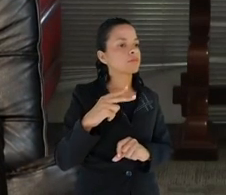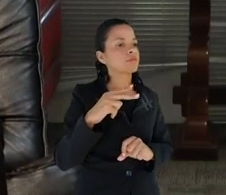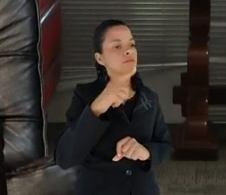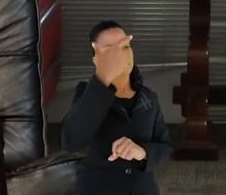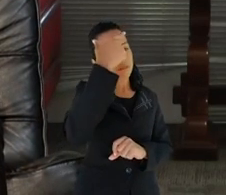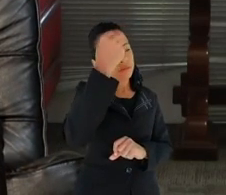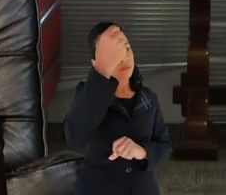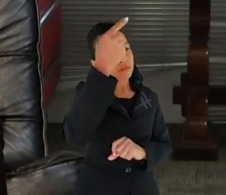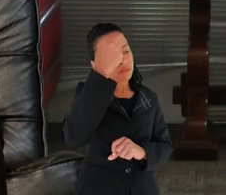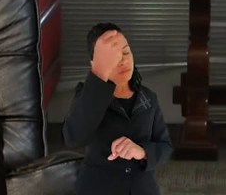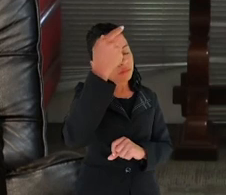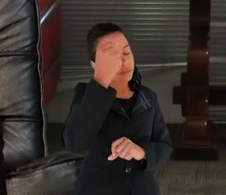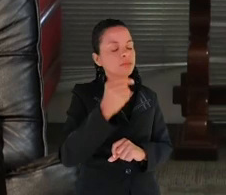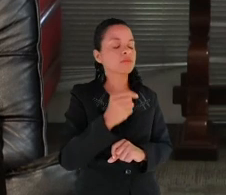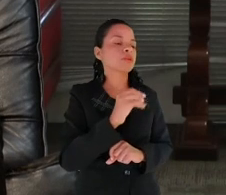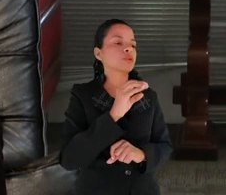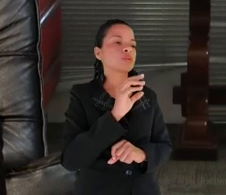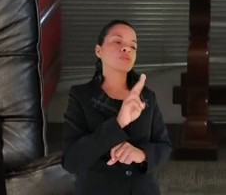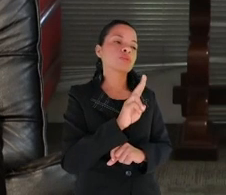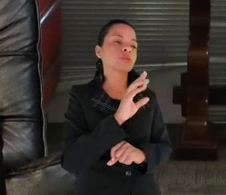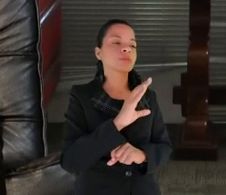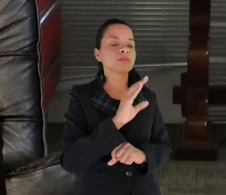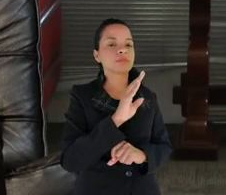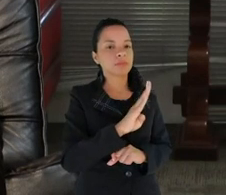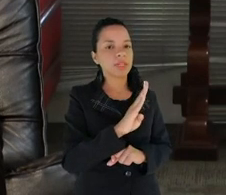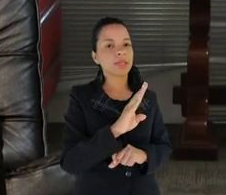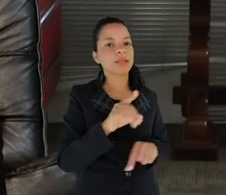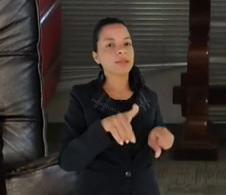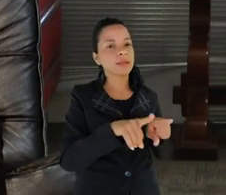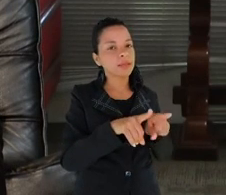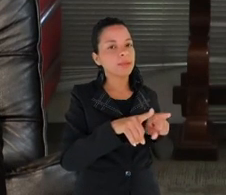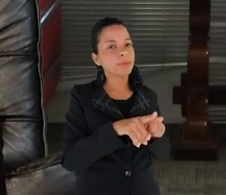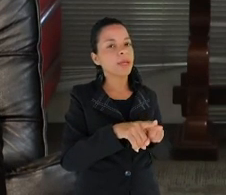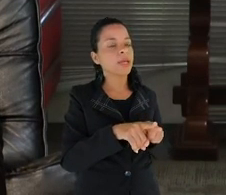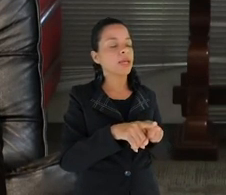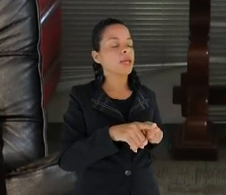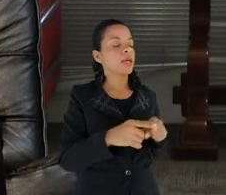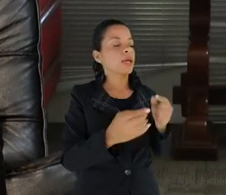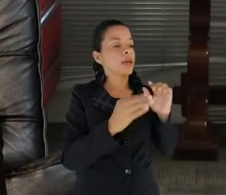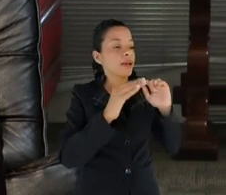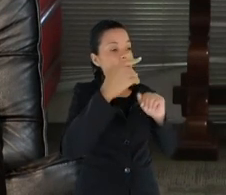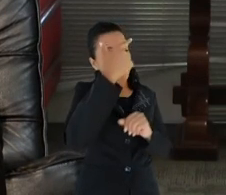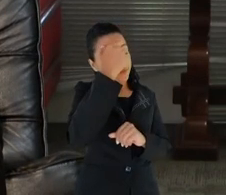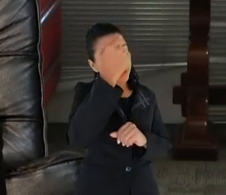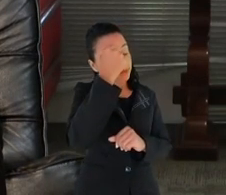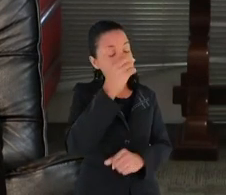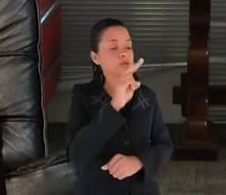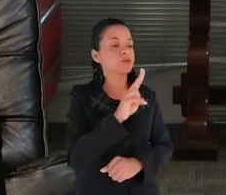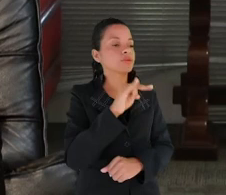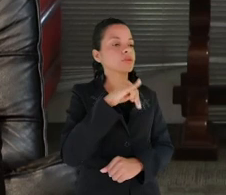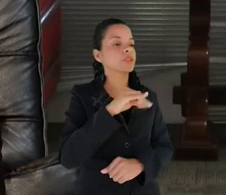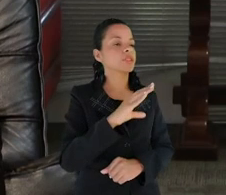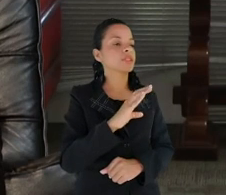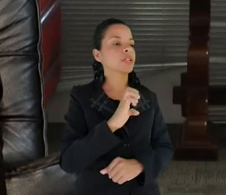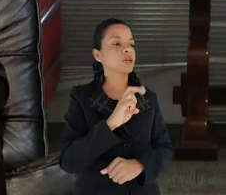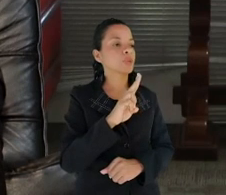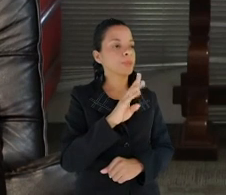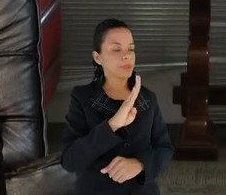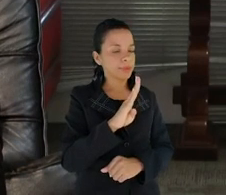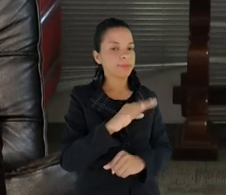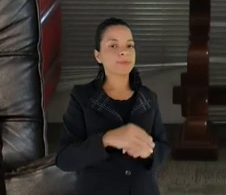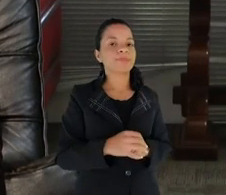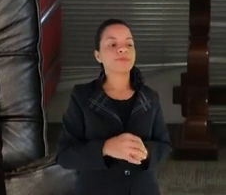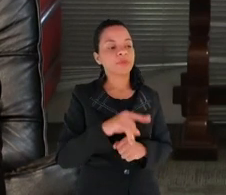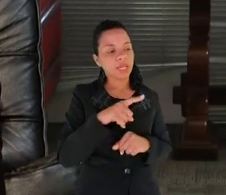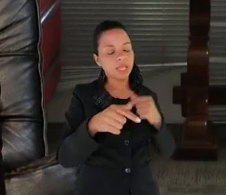onde se graduou em Pedagogia, e o Centro de Ensino Unificado de Brasília, o UniCeub, em Estudos Sociais. Dinorá trabalhou em escolas